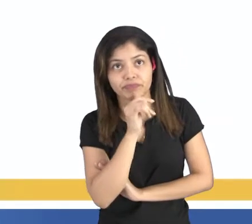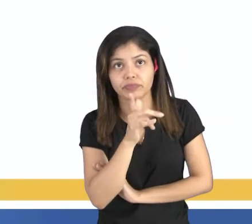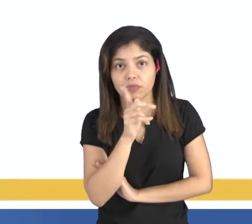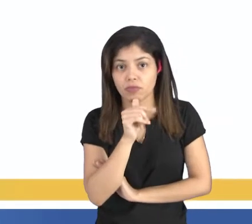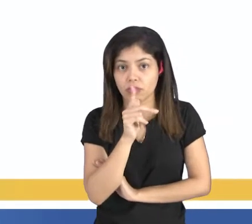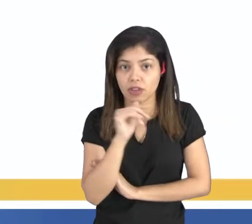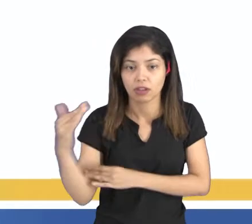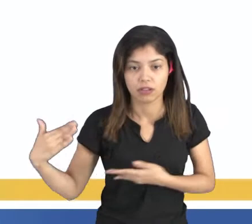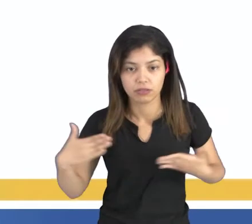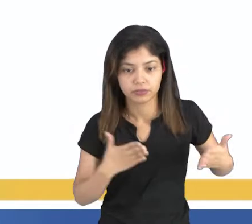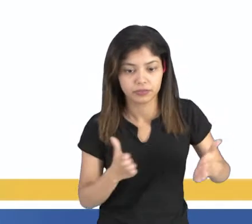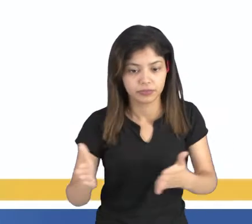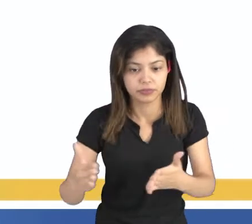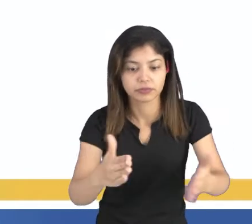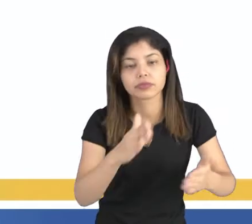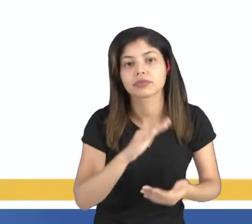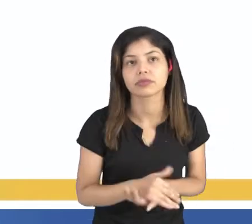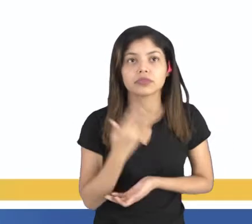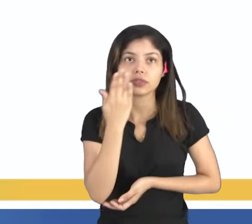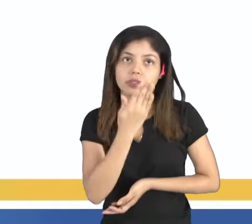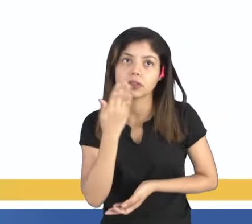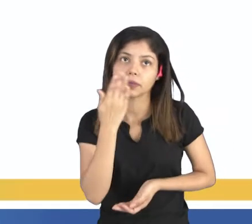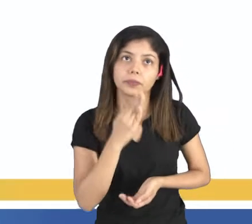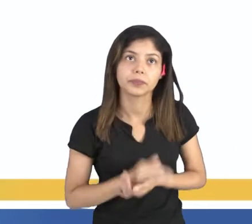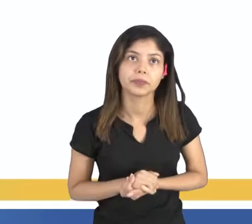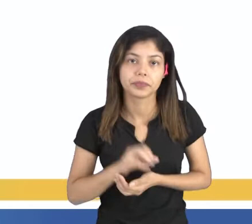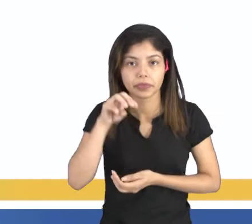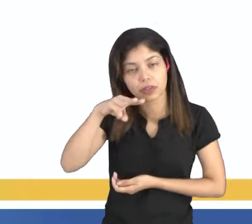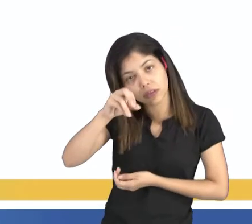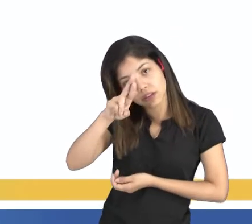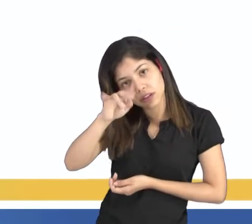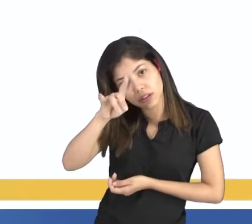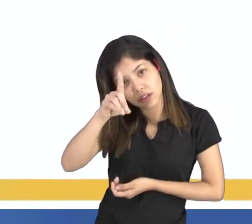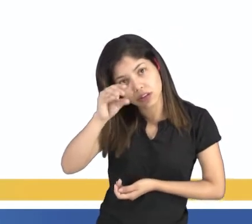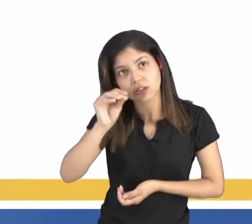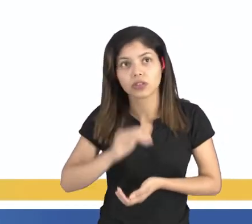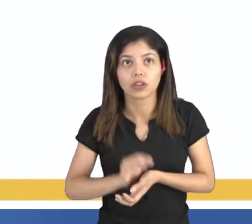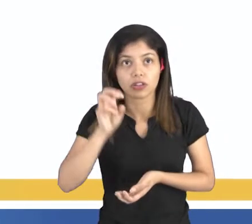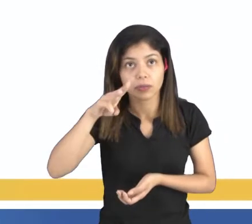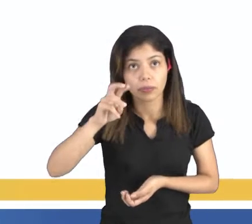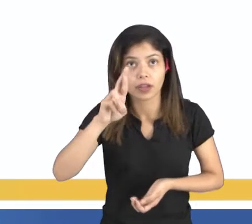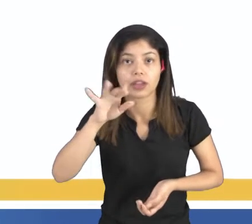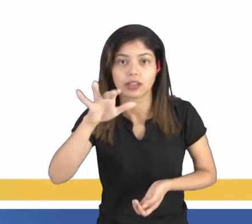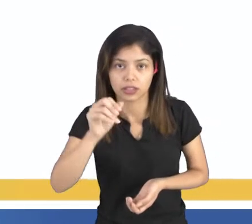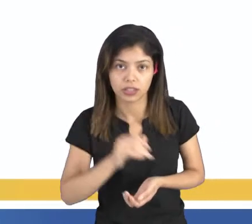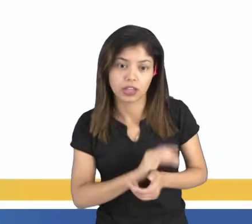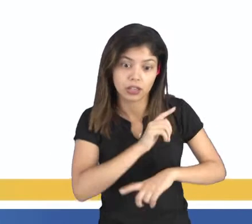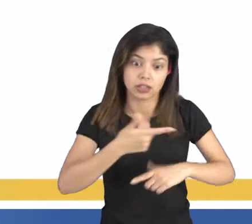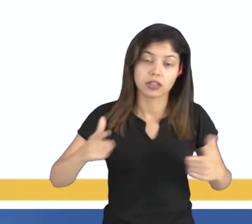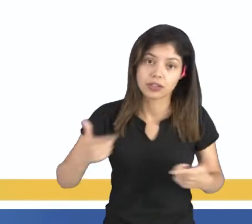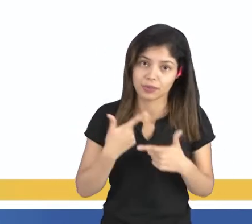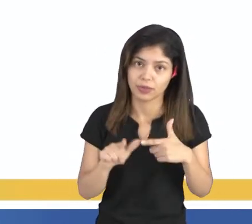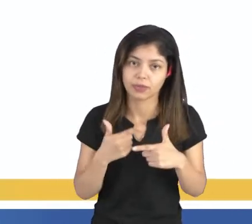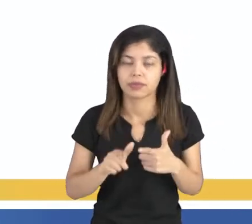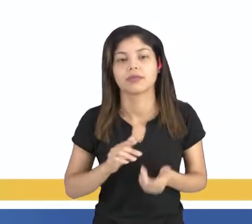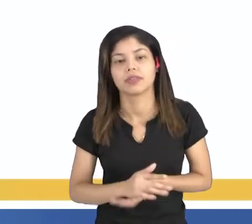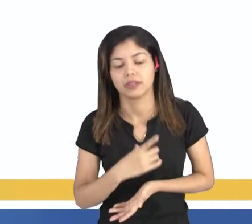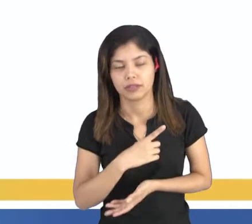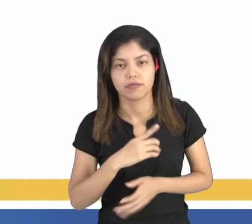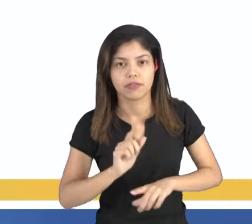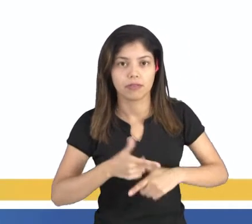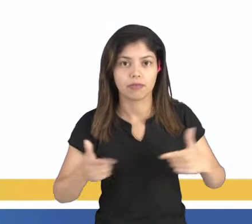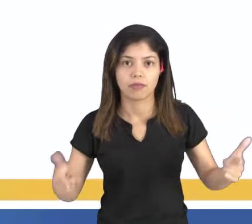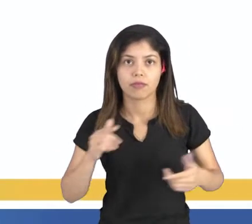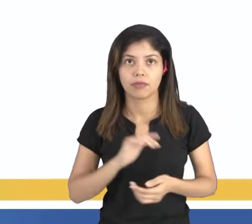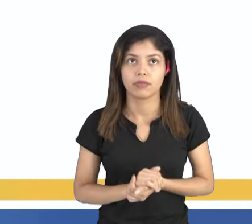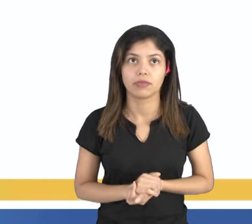Rio Doce, no caso da mineradora de Mariana, onde teve um grande acidente, um dos maiores